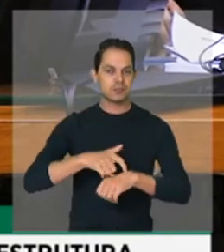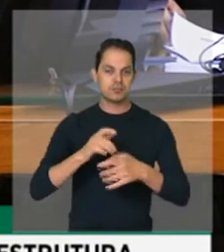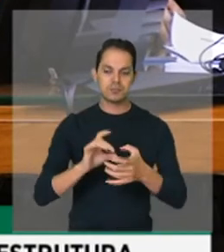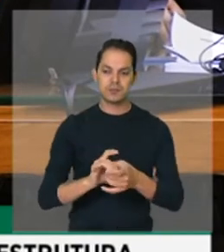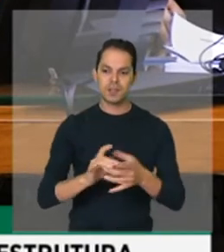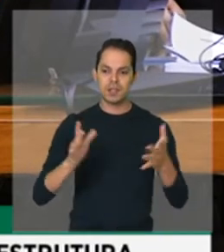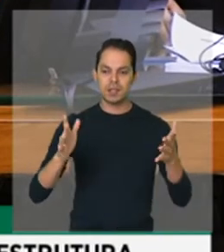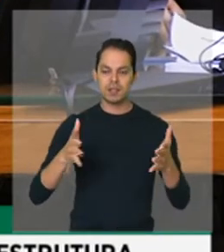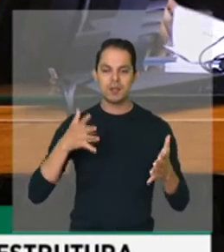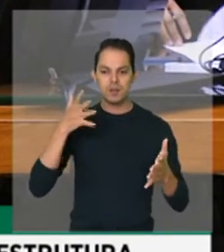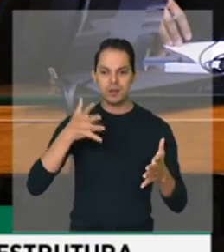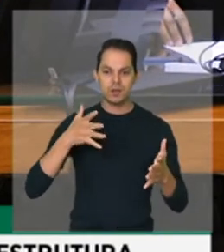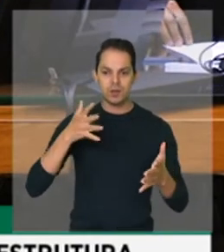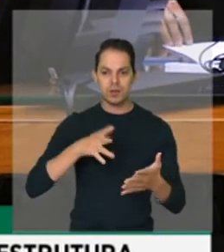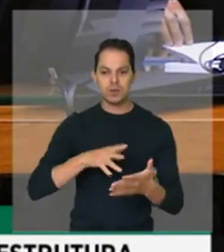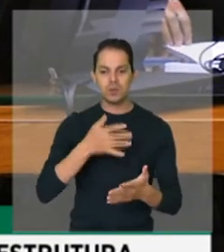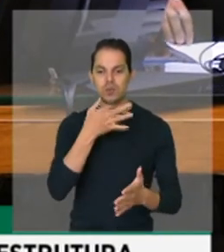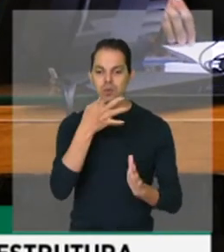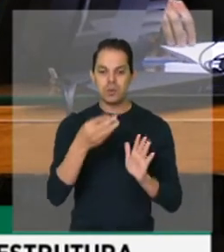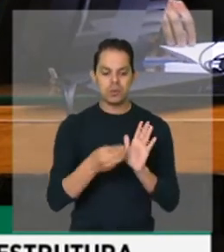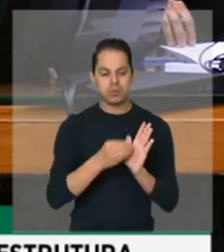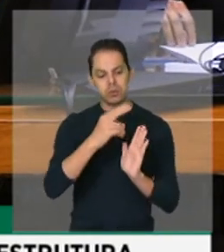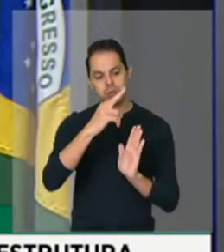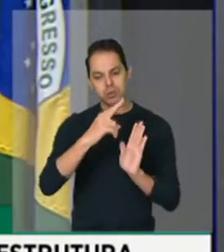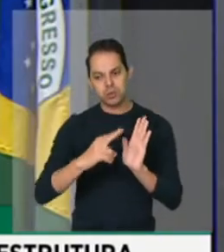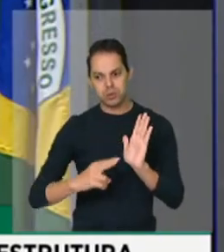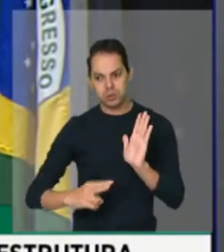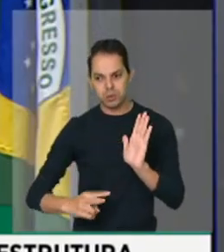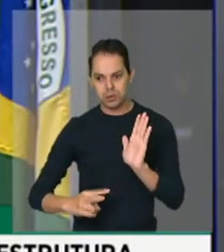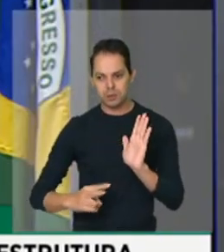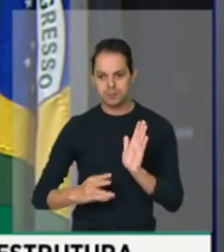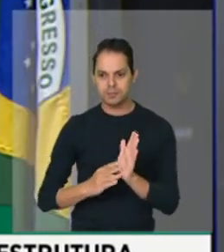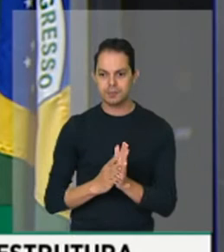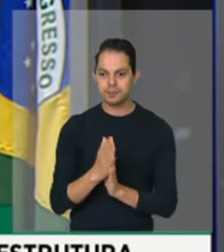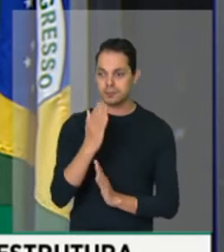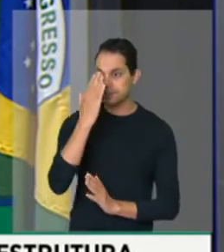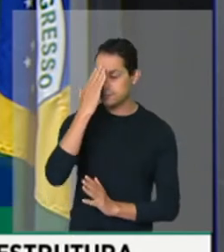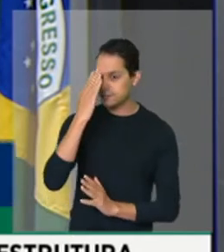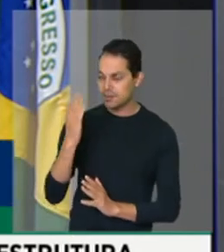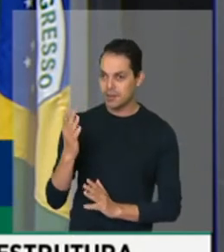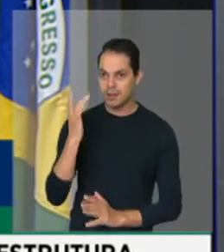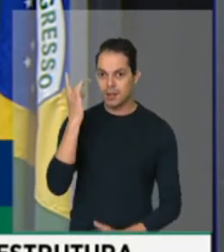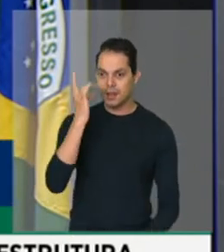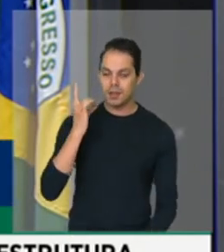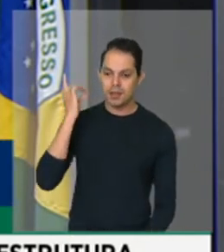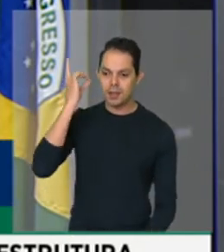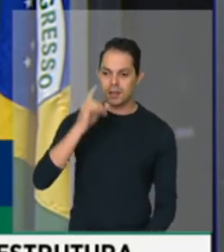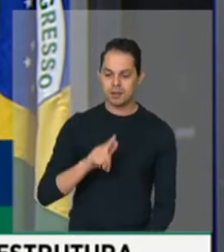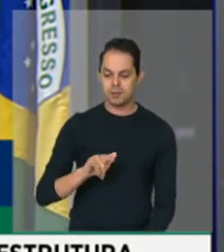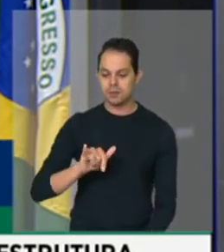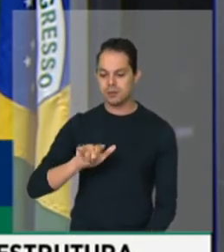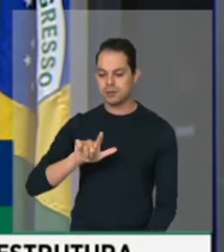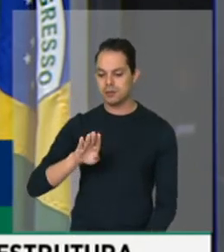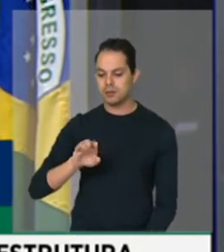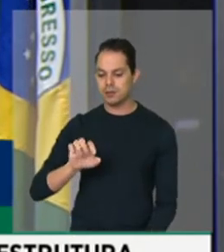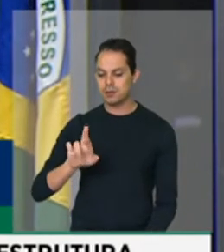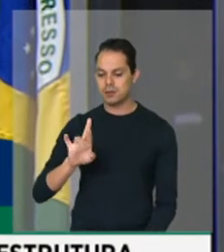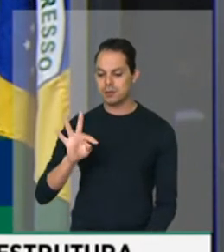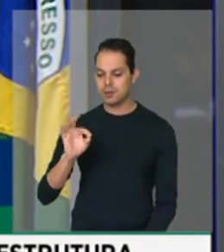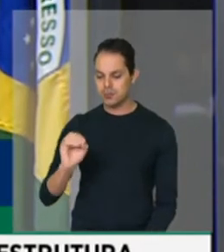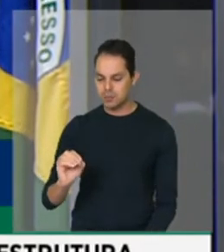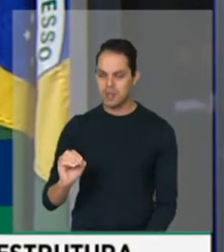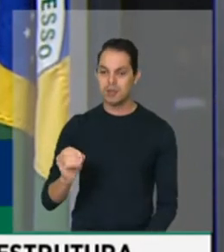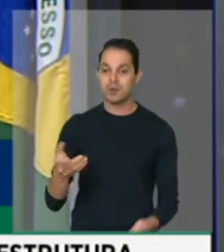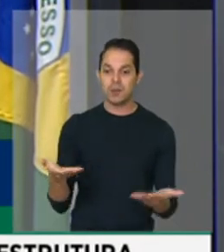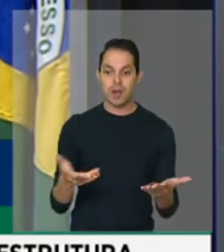para o parecer. Muito obrigado, nobre deputado Gilberto Nascimento, que exerce nesse